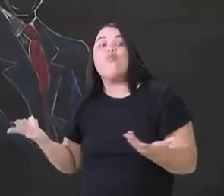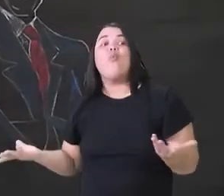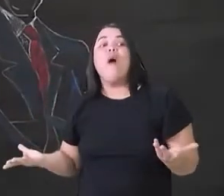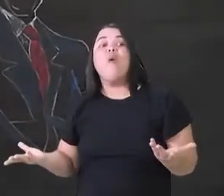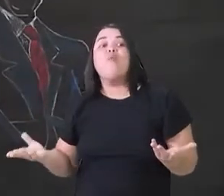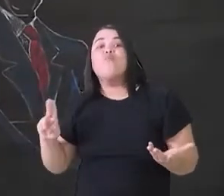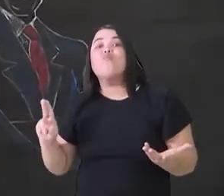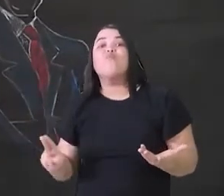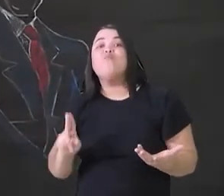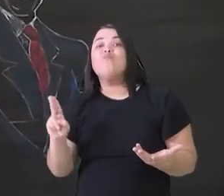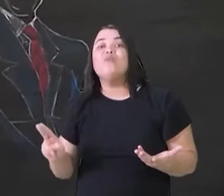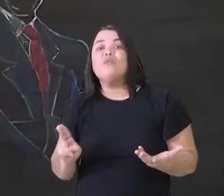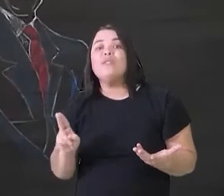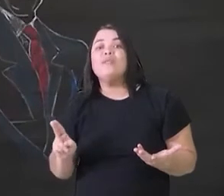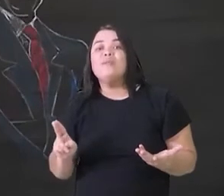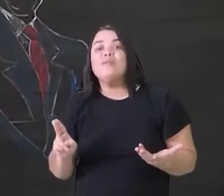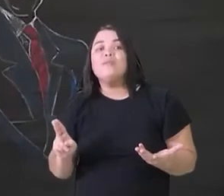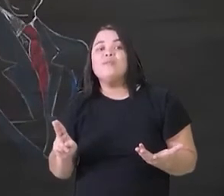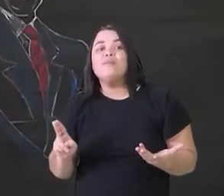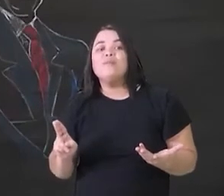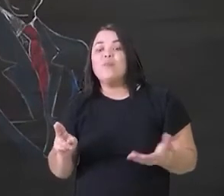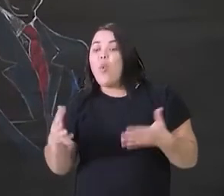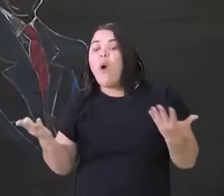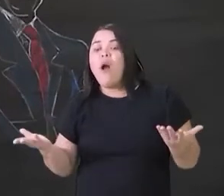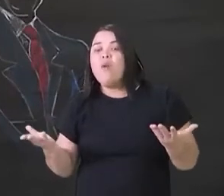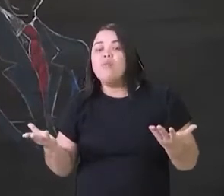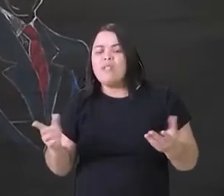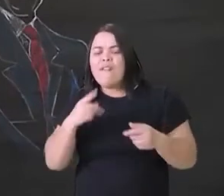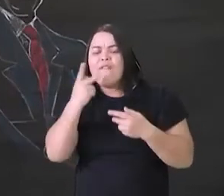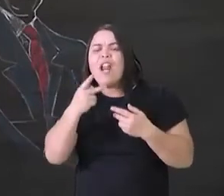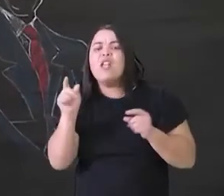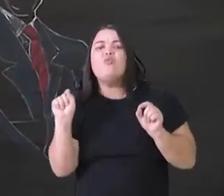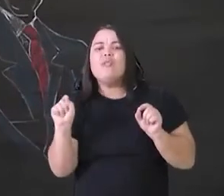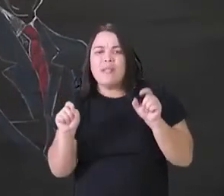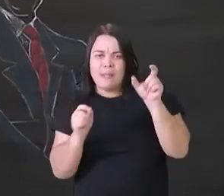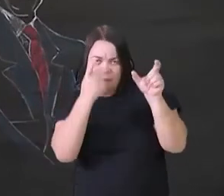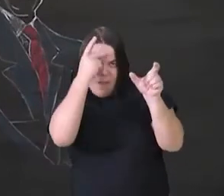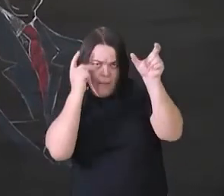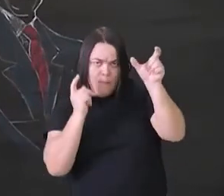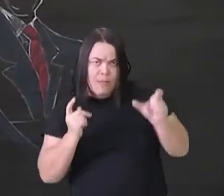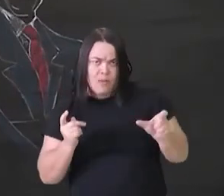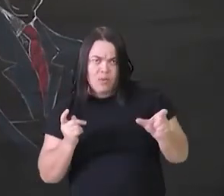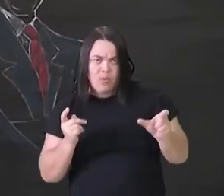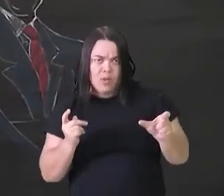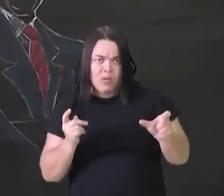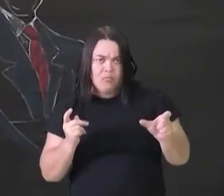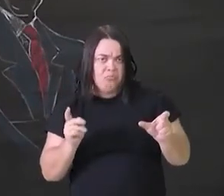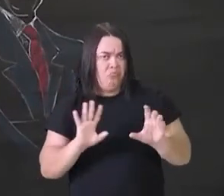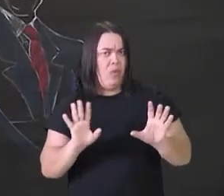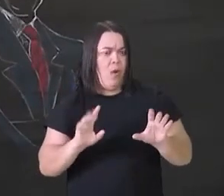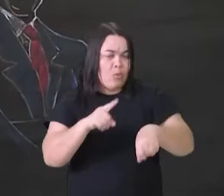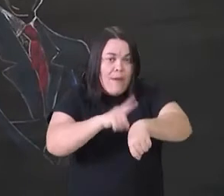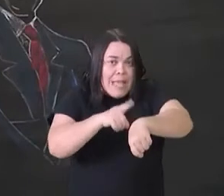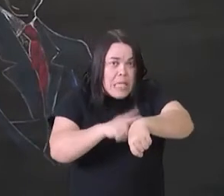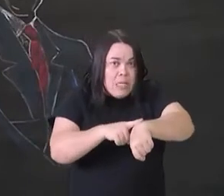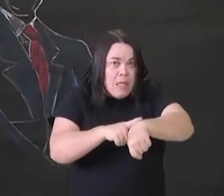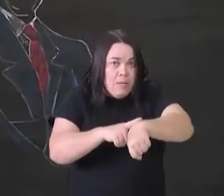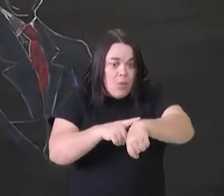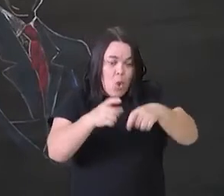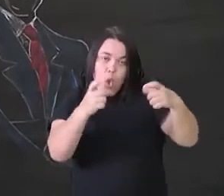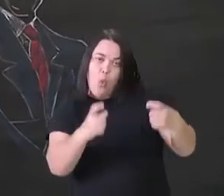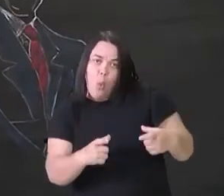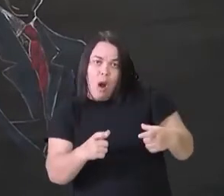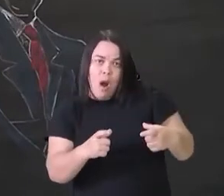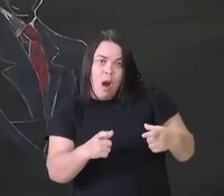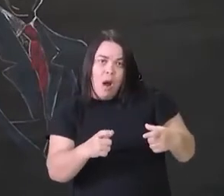analisar qual é sobre o que está sendo falado. Eu não estou falando de um tempo, eu não estou falando